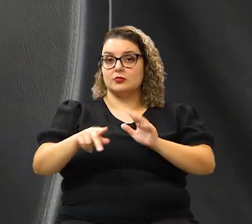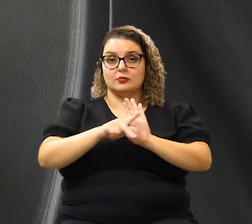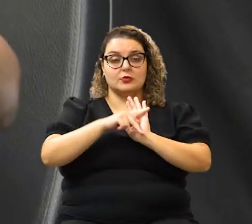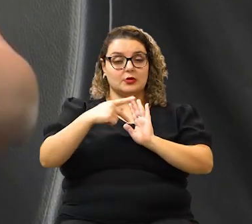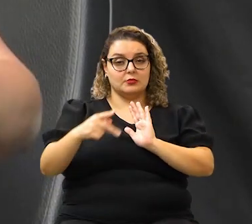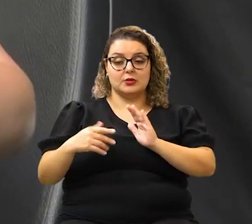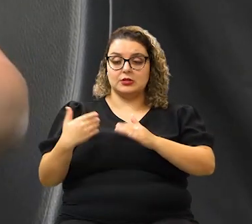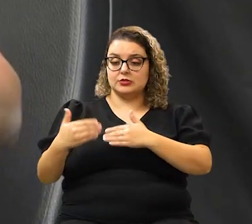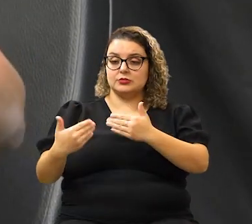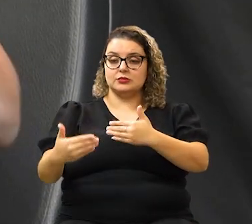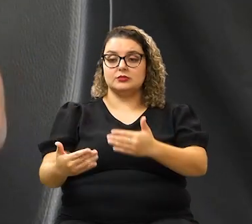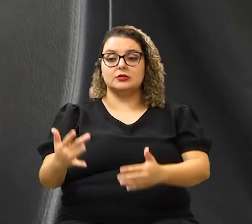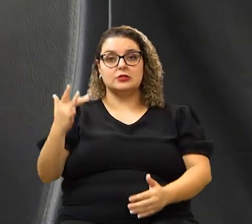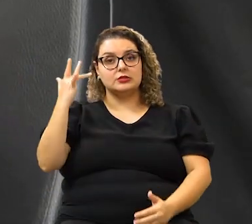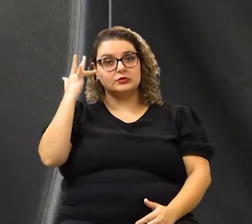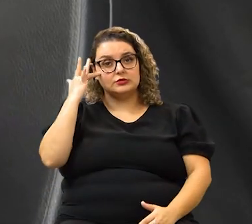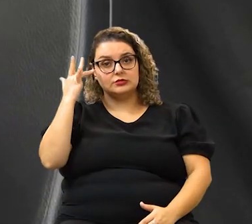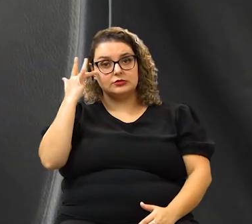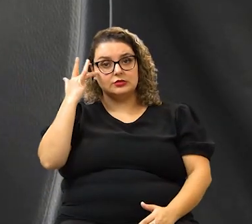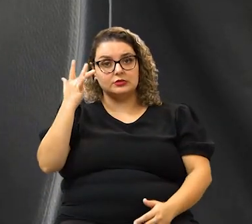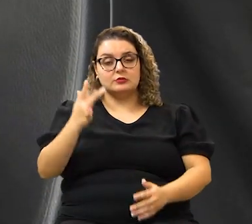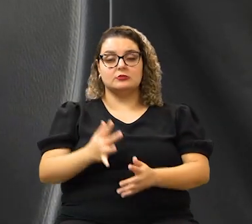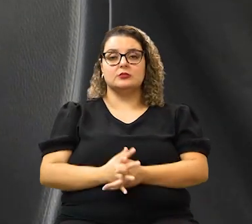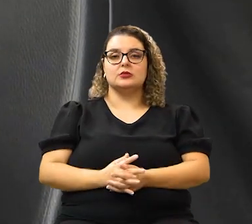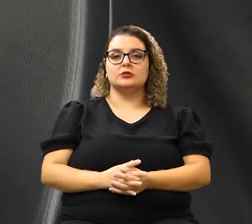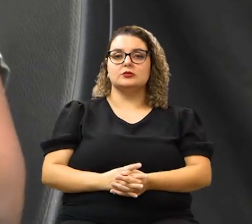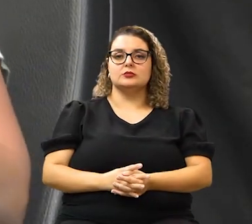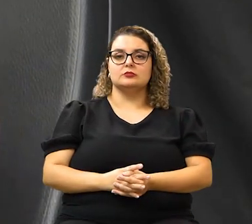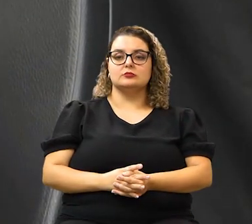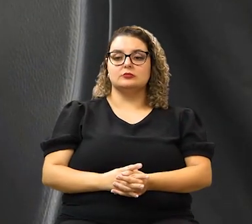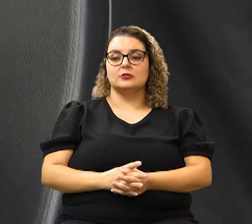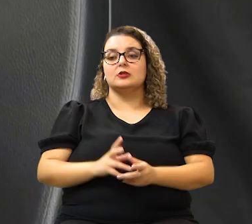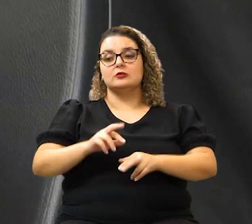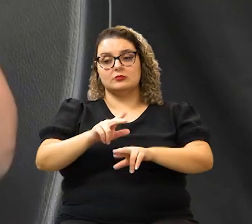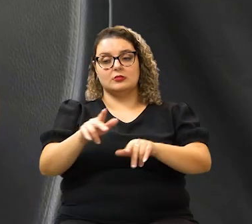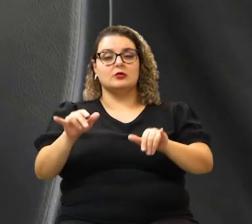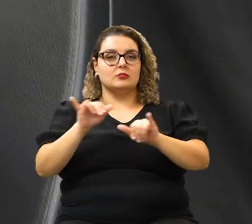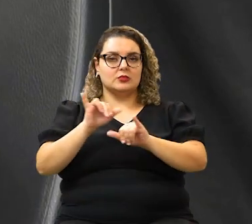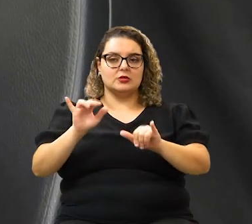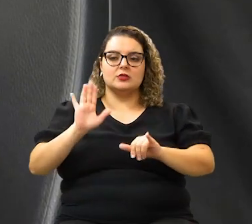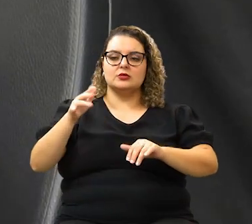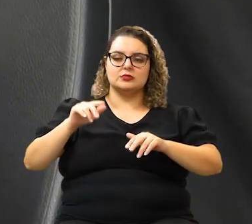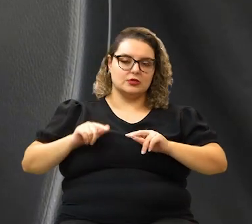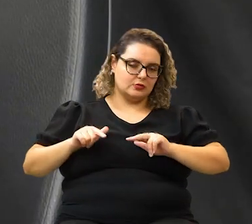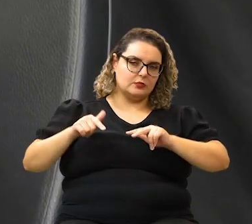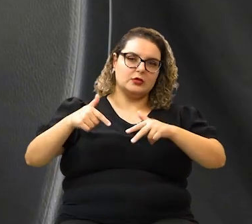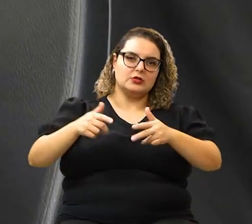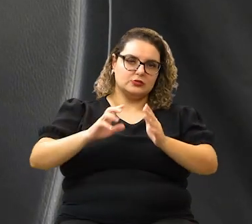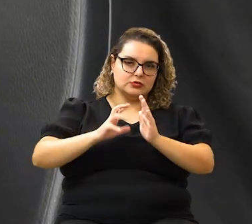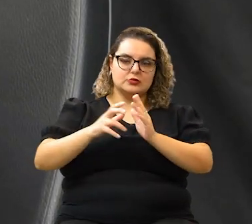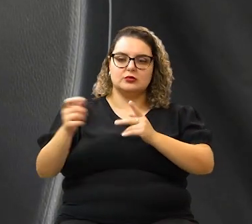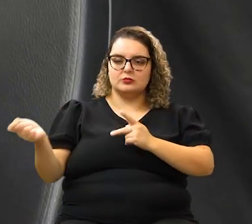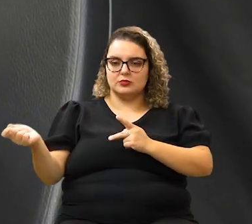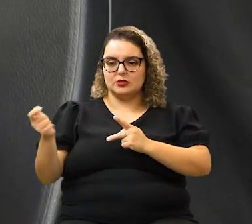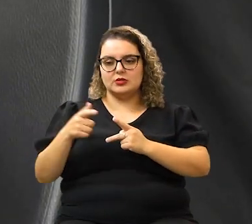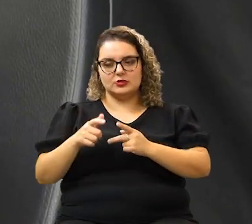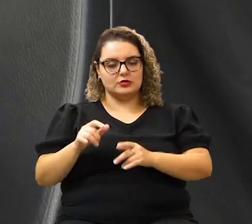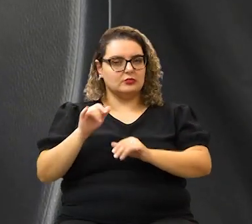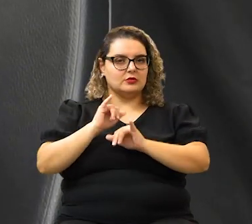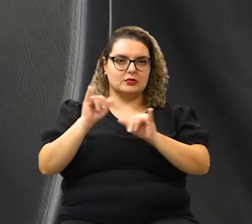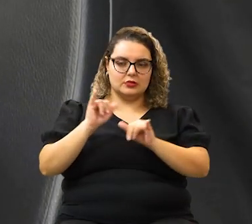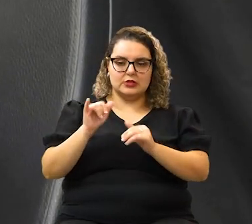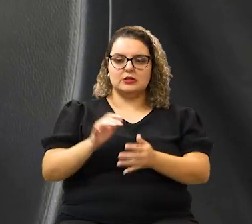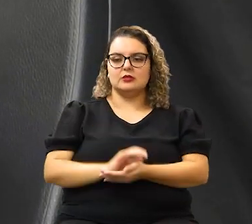amadurecimento. Entre essas campanhas, eu já era militante do PSOL, então fazia campanha né, fui candidata várias vezes,